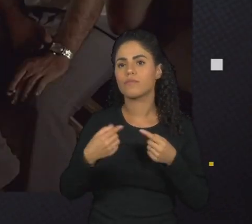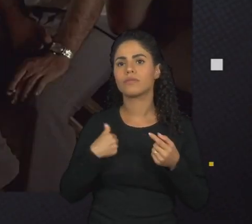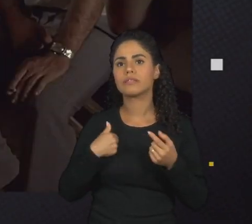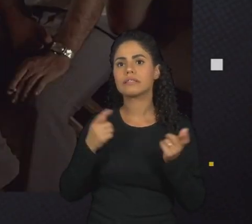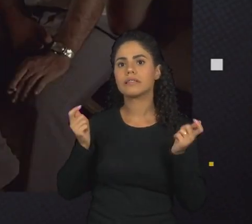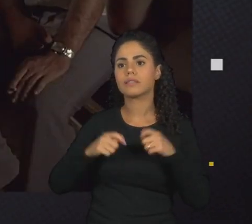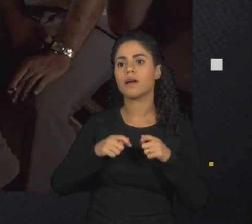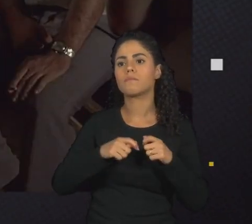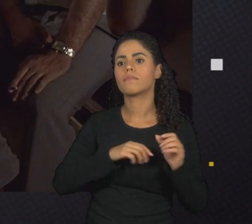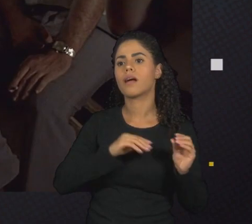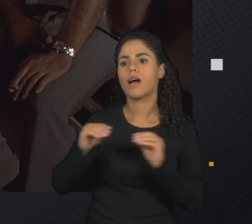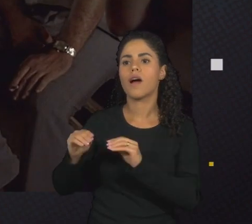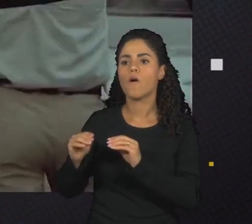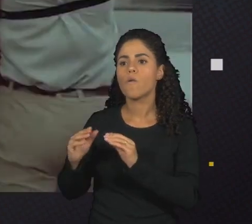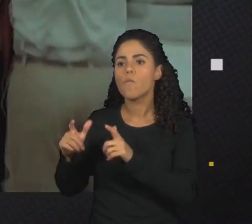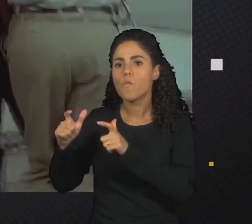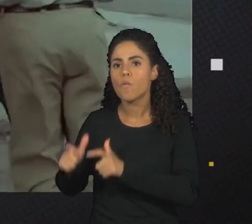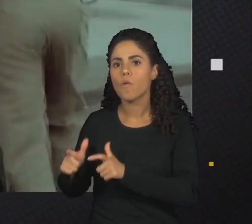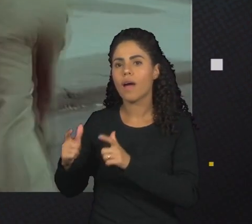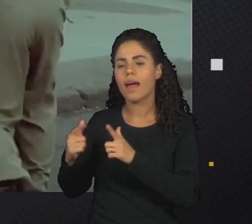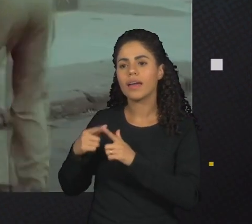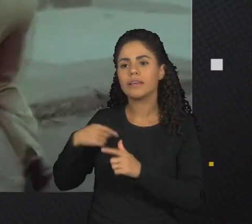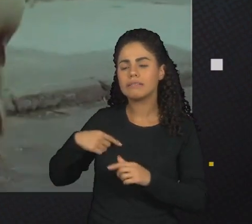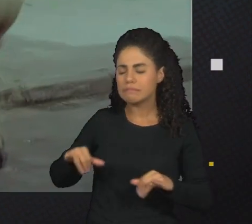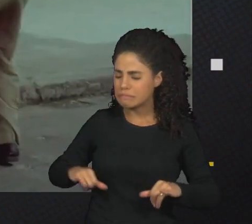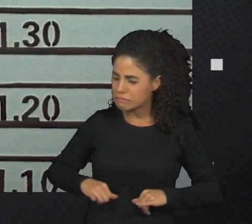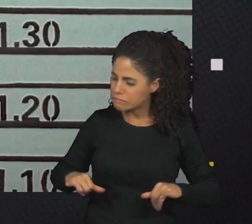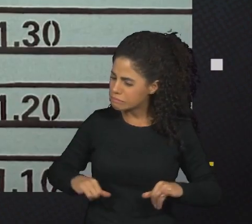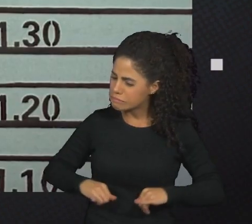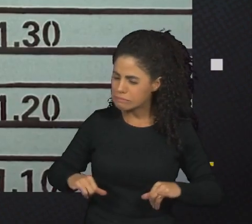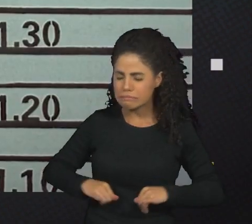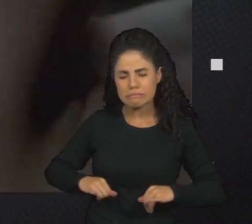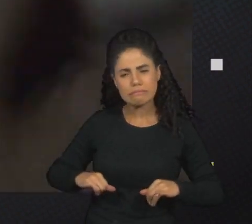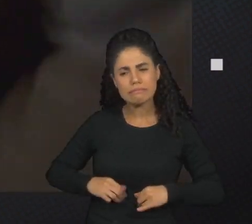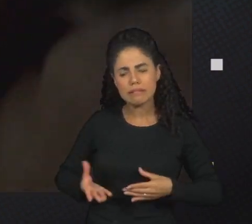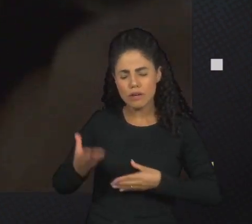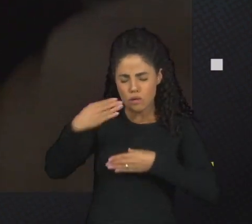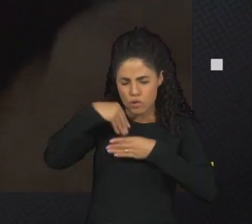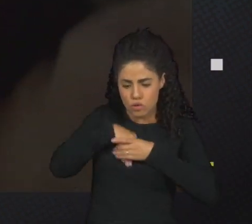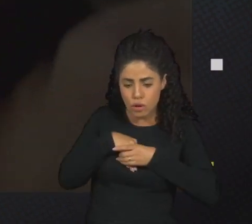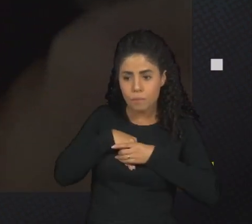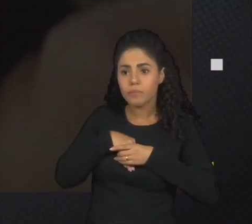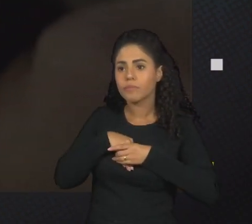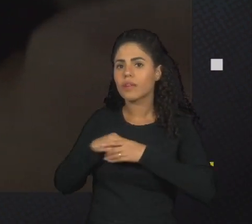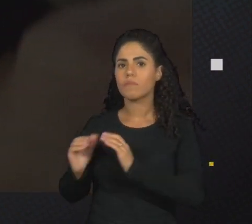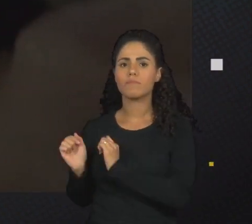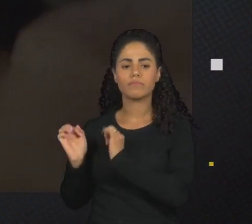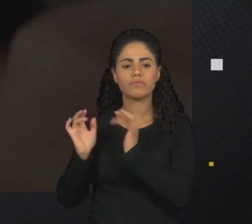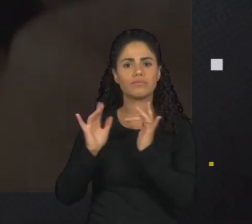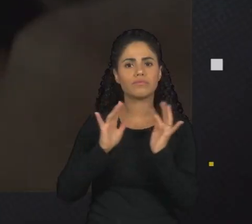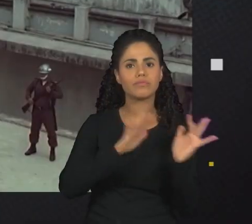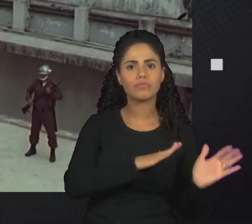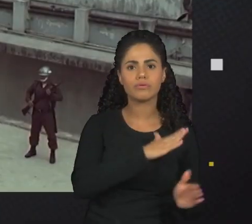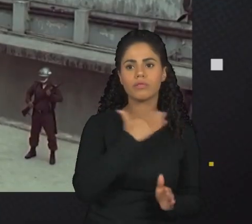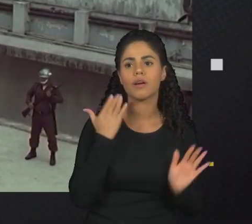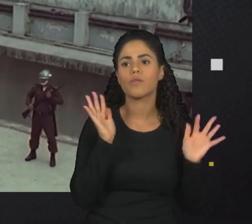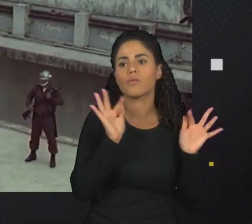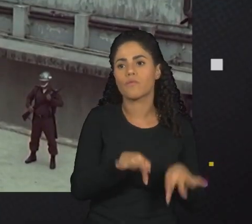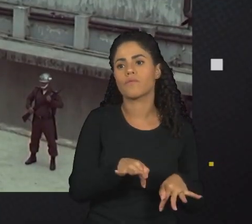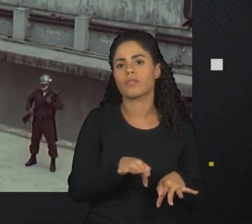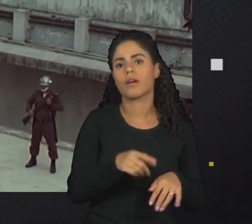e sendo levado para o exílio, ele carregou aquela dor dentro dele até o fim da vida, não conseguiu mais se